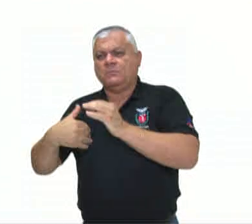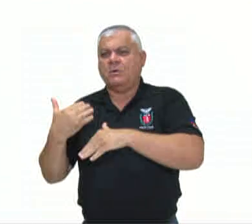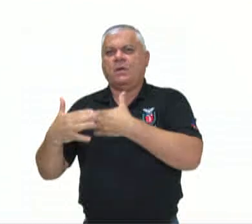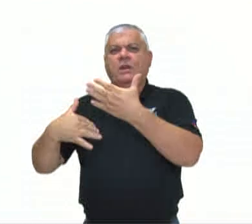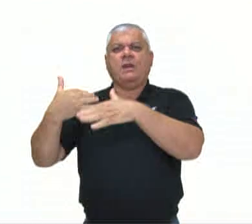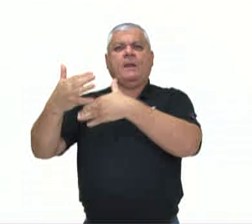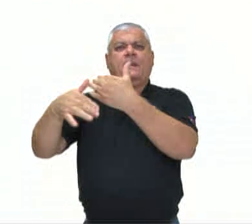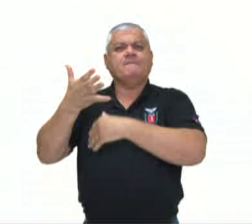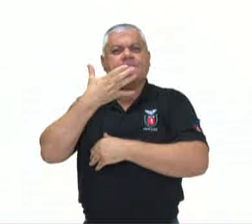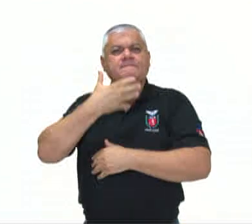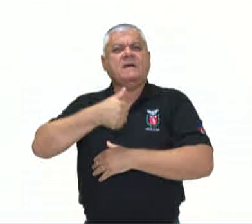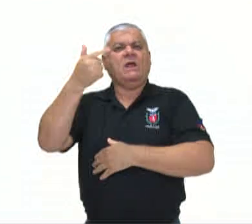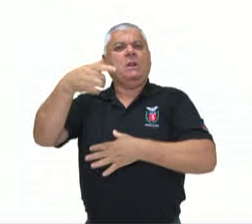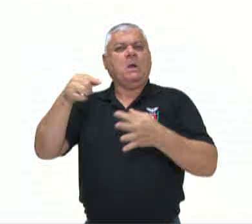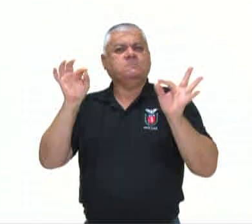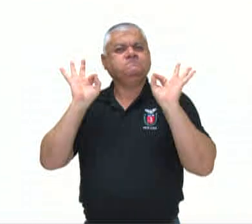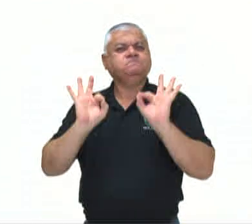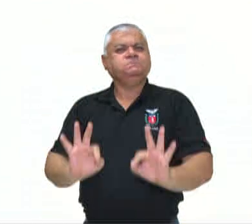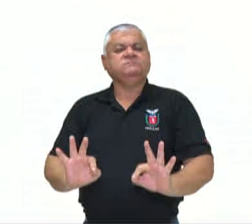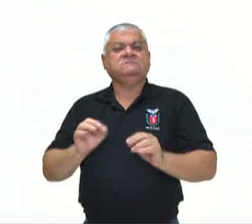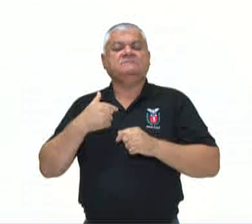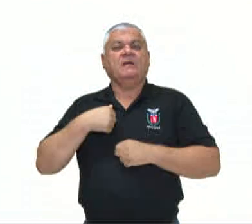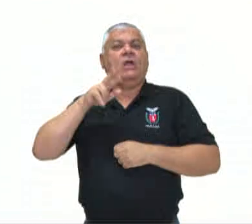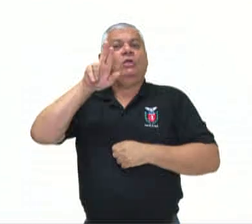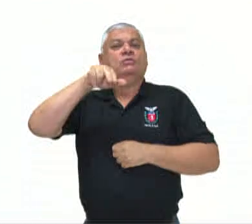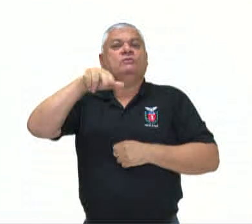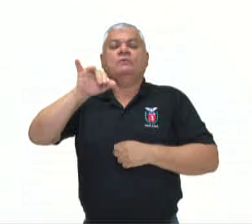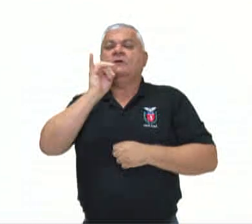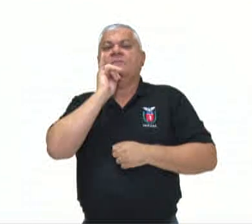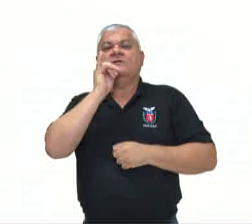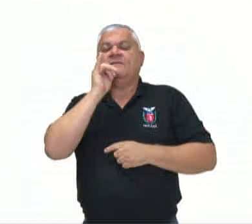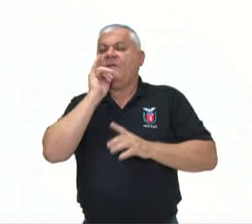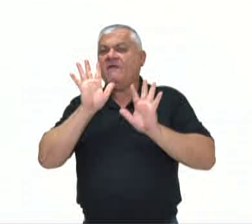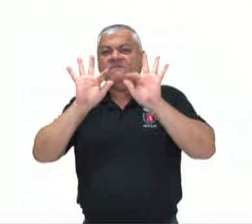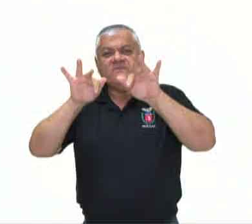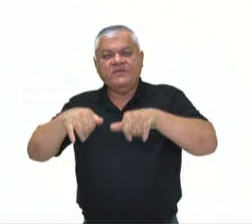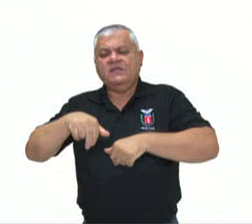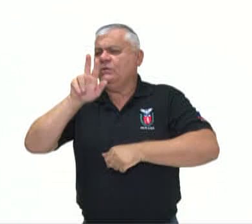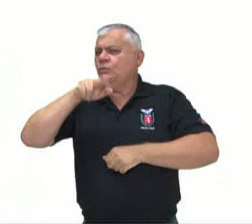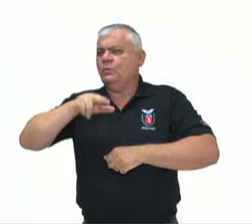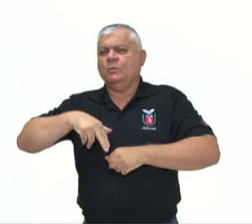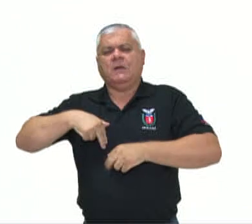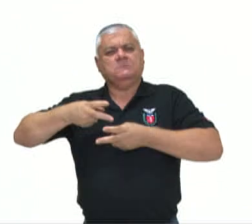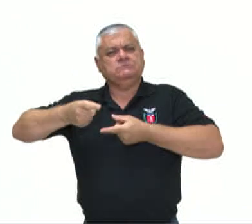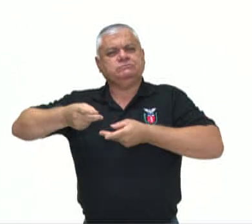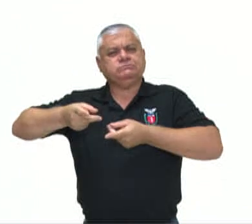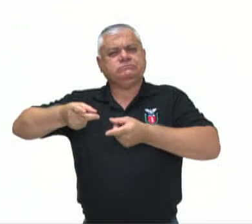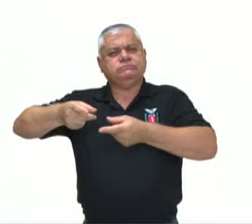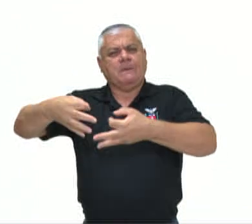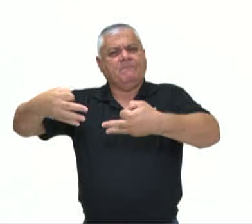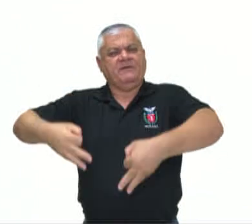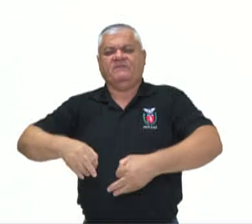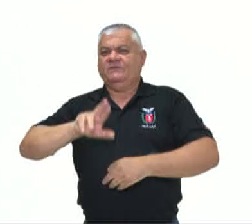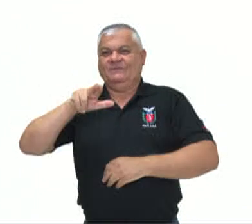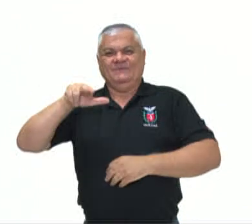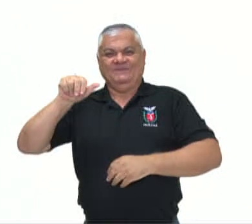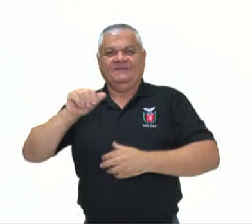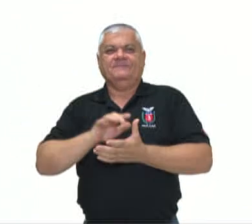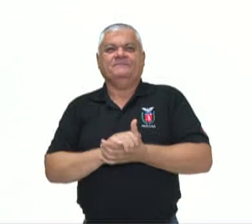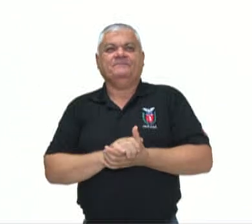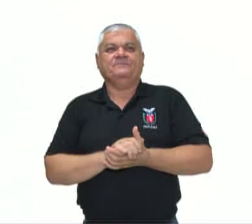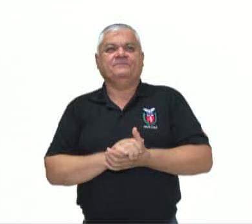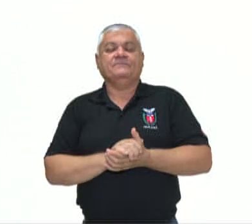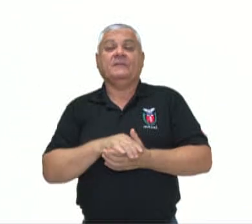e eficientes, sem chegar nunca a um estado final de perfeição. Em graus diferentes,